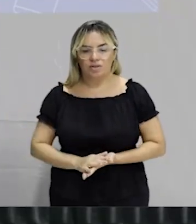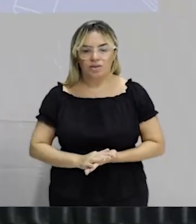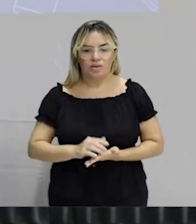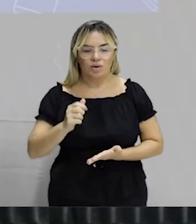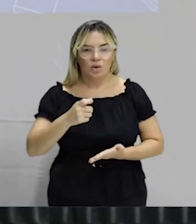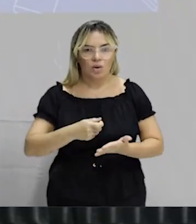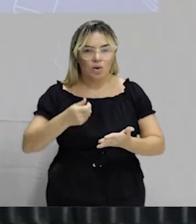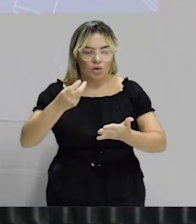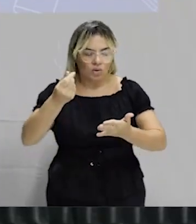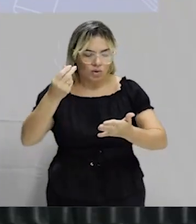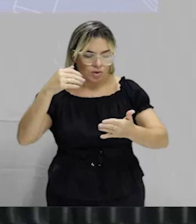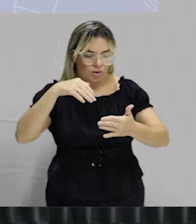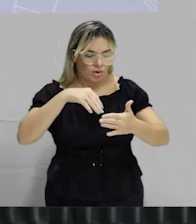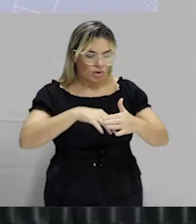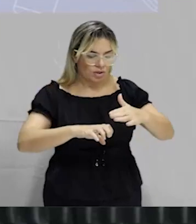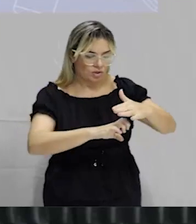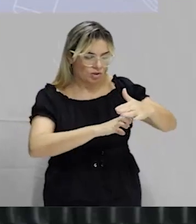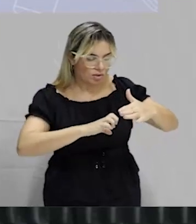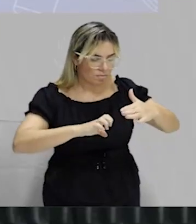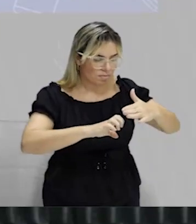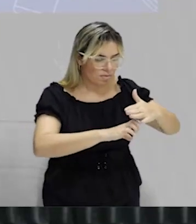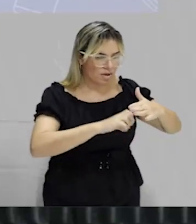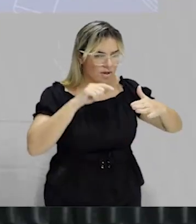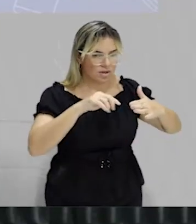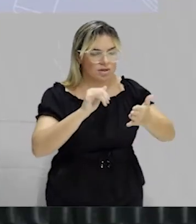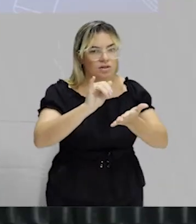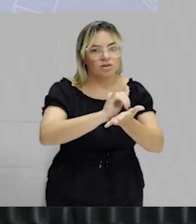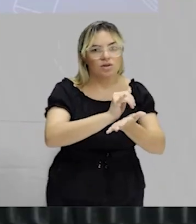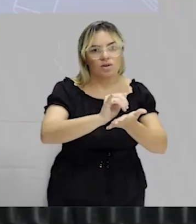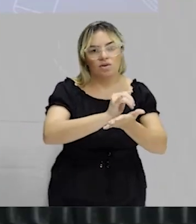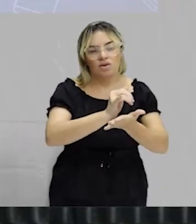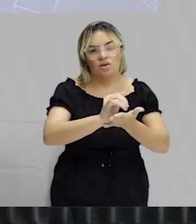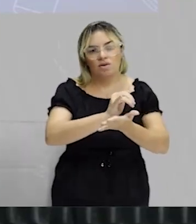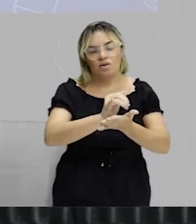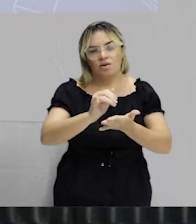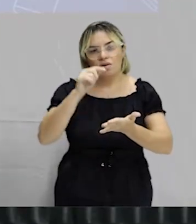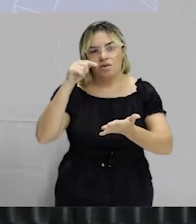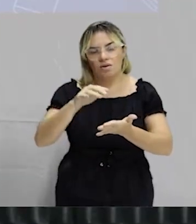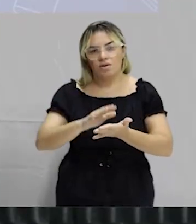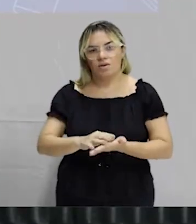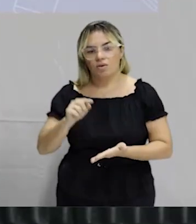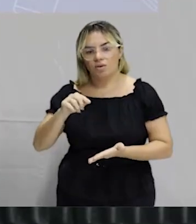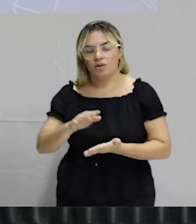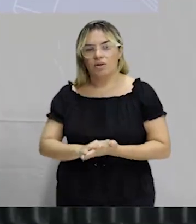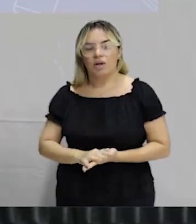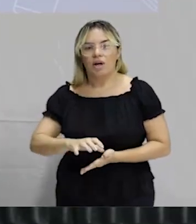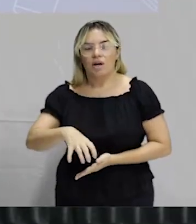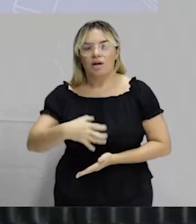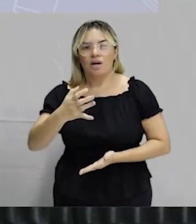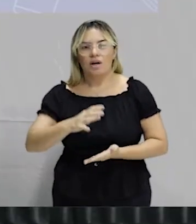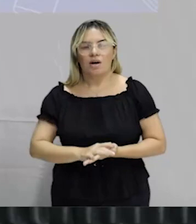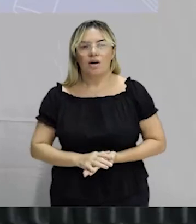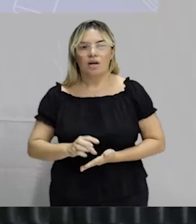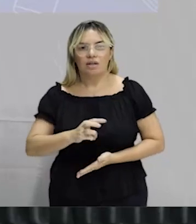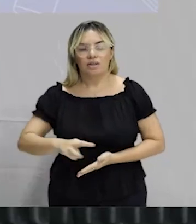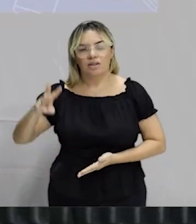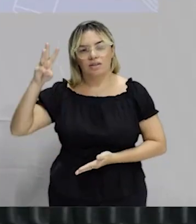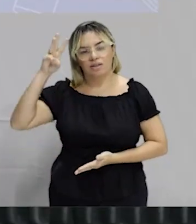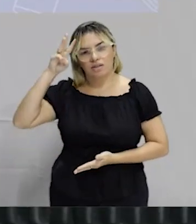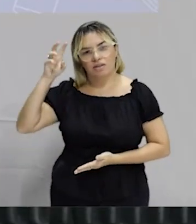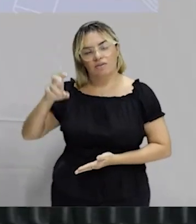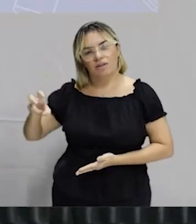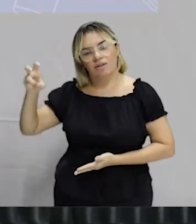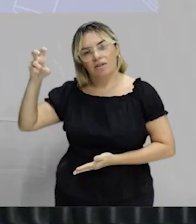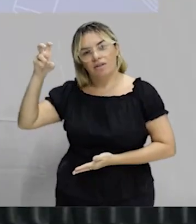da Bolsa de Valores de Nova York quebrar. Terça-feira negra, quinta-feira negra, essas ações